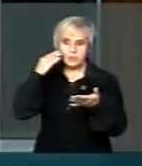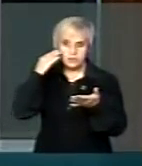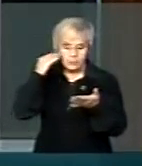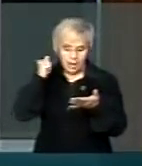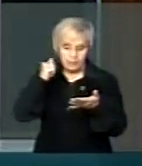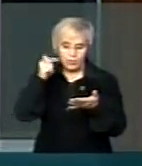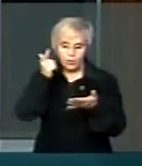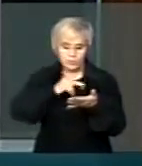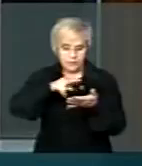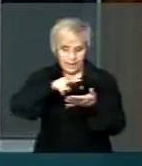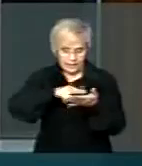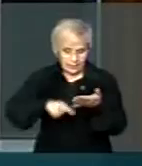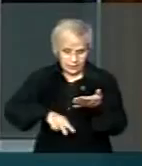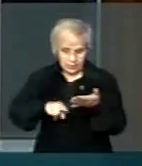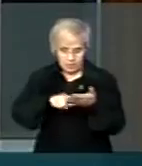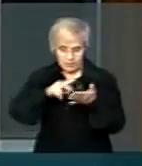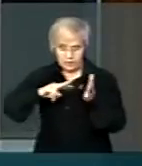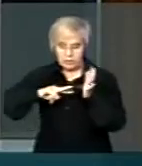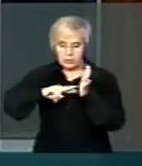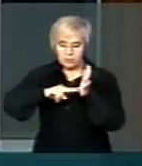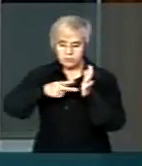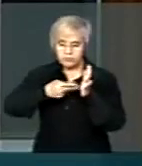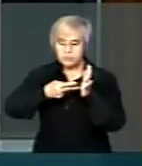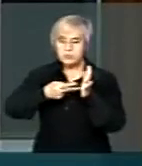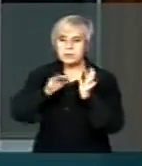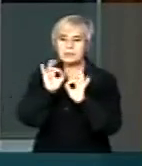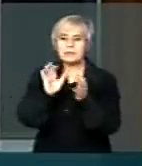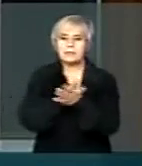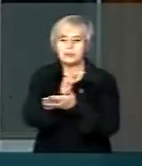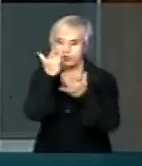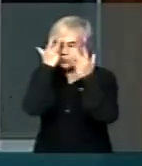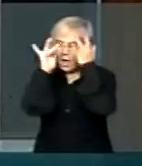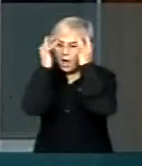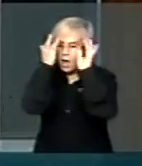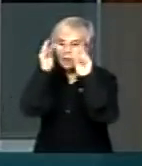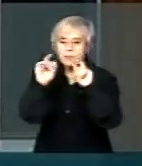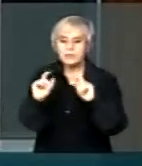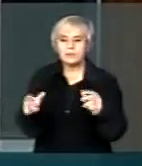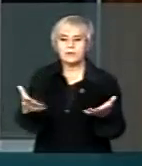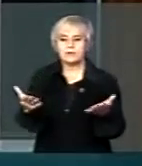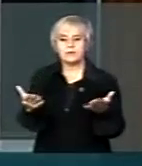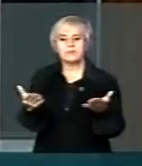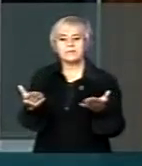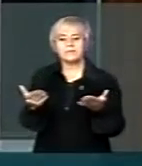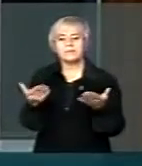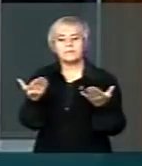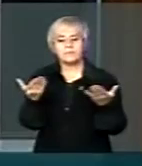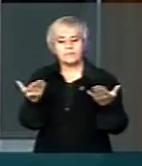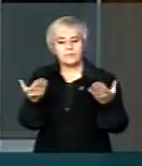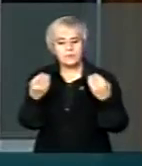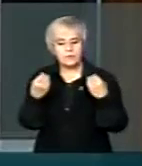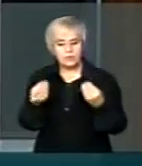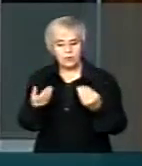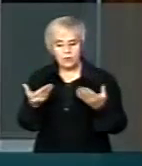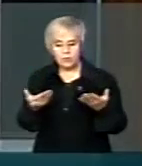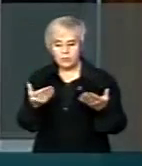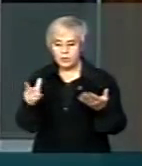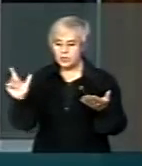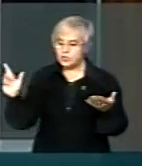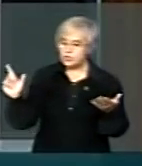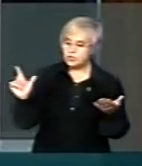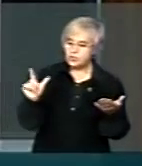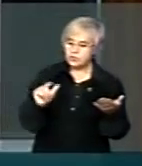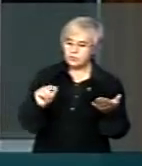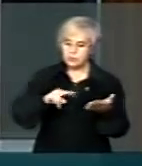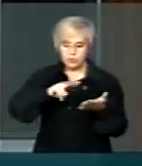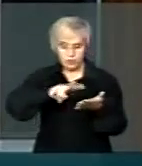lendo. Os nossos estudantes estão lendo cada vez menos. E que essa conta de diminuição da